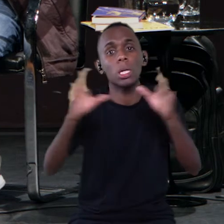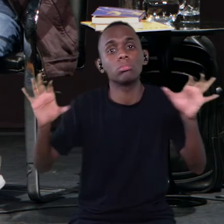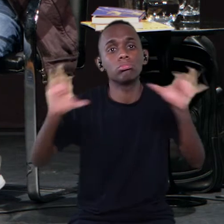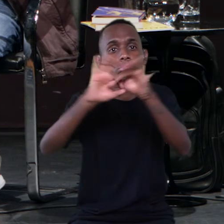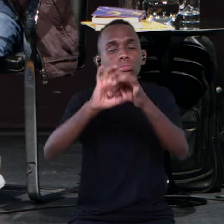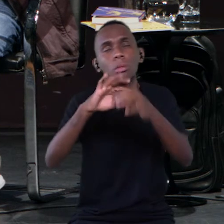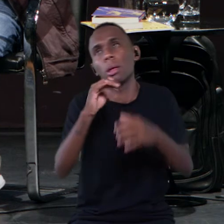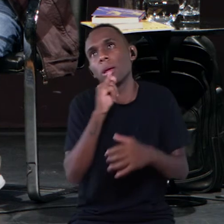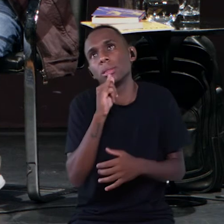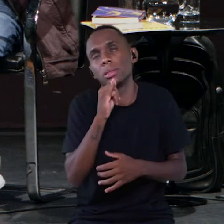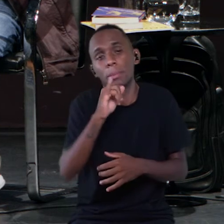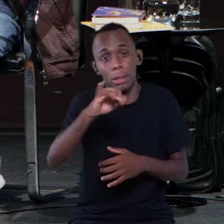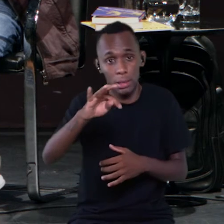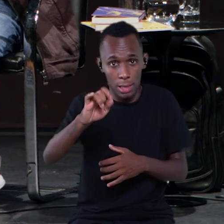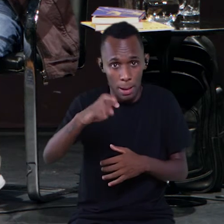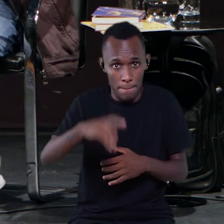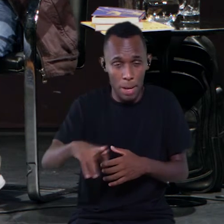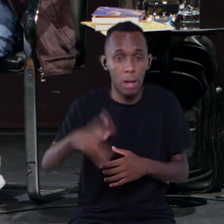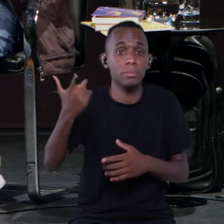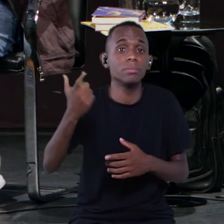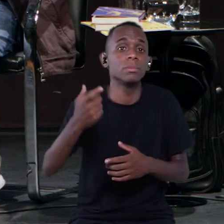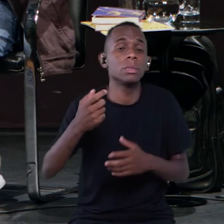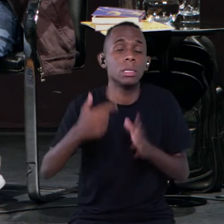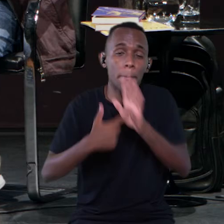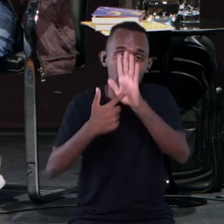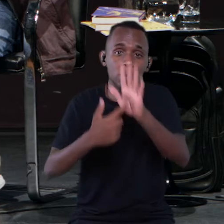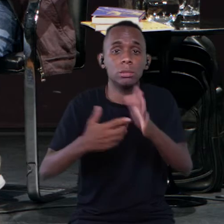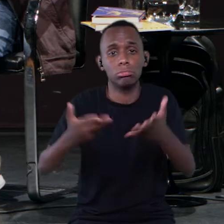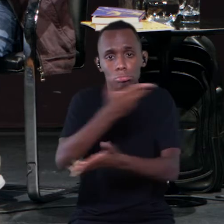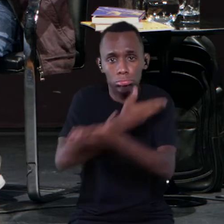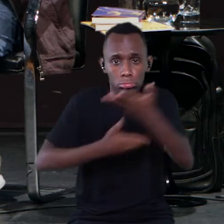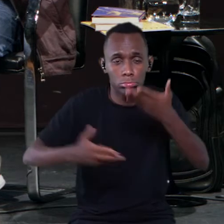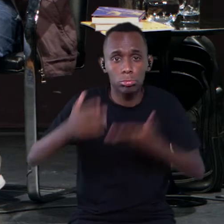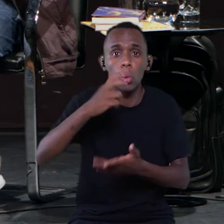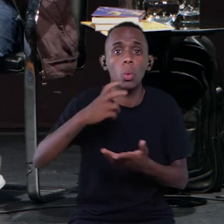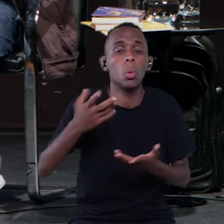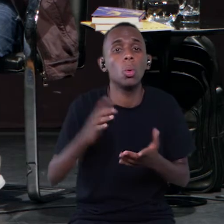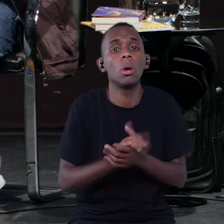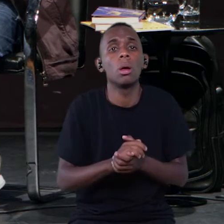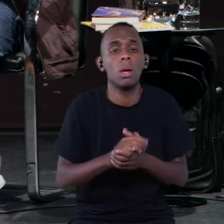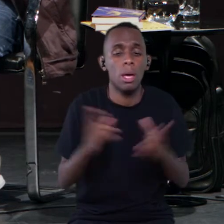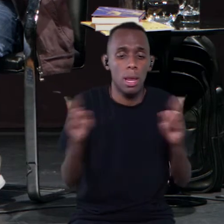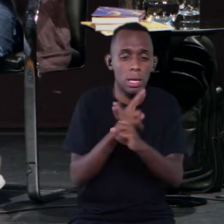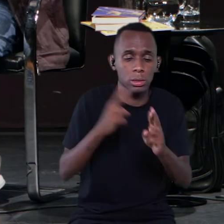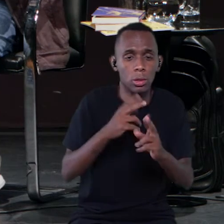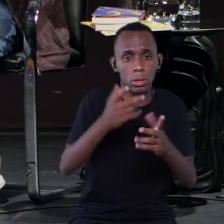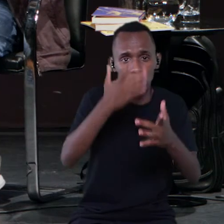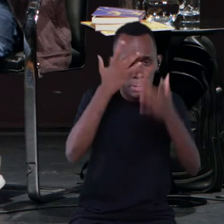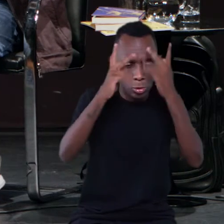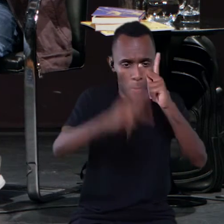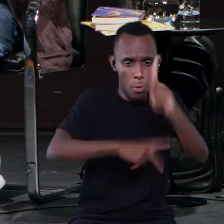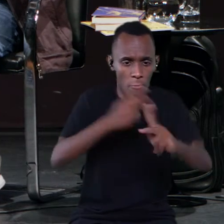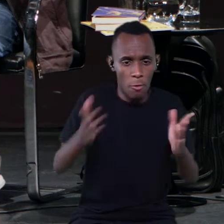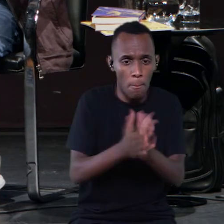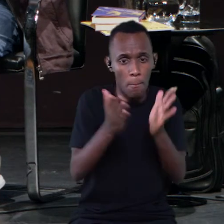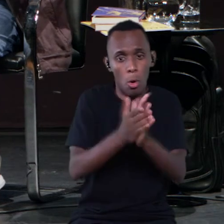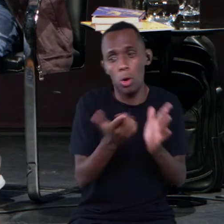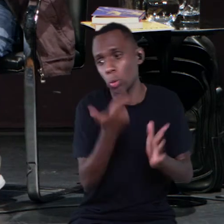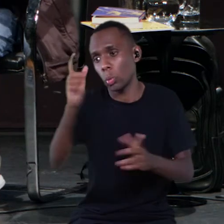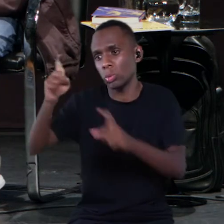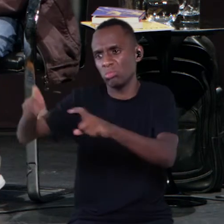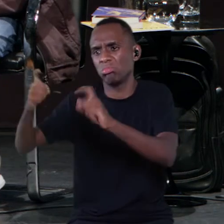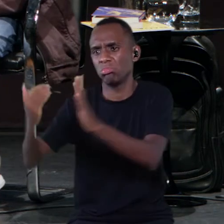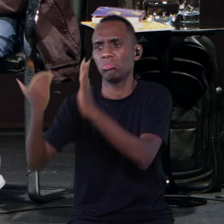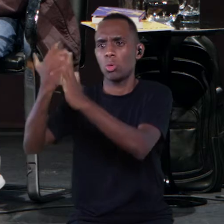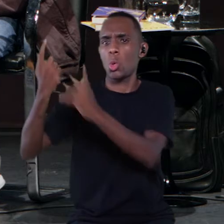Itamar discute, por exemplo, em termos de dificuldade de relação entre o sujeito pobre com os grandes mandatários da terra, isso não é um